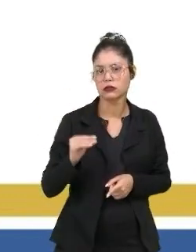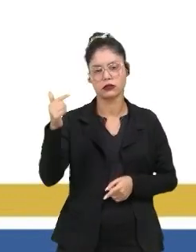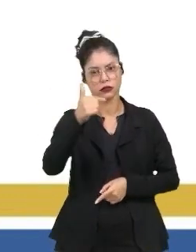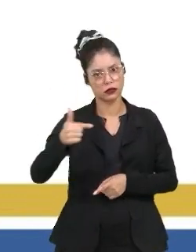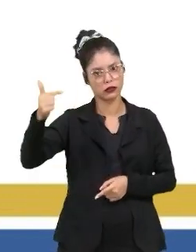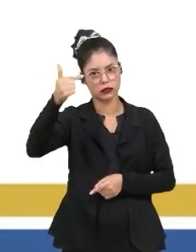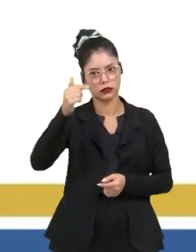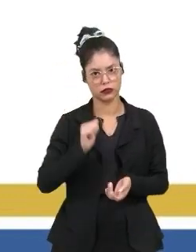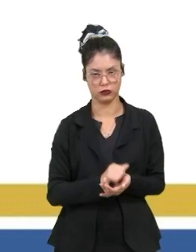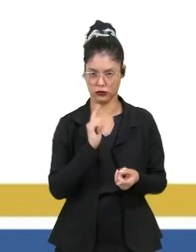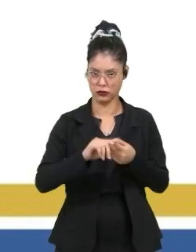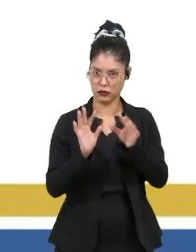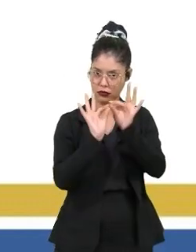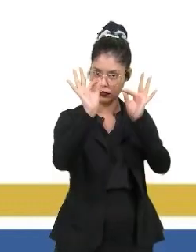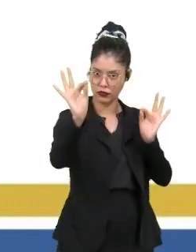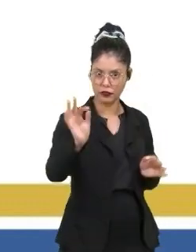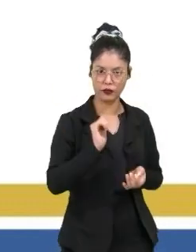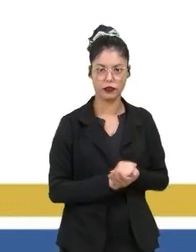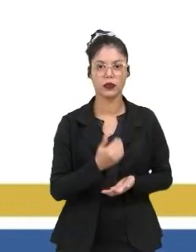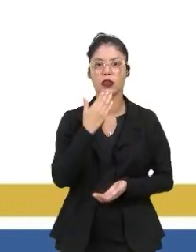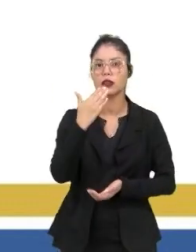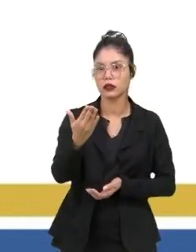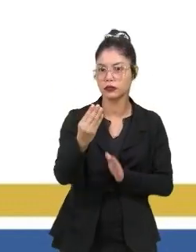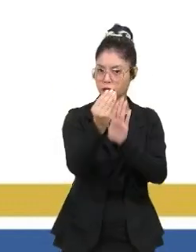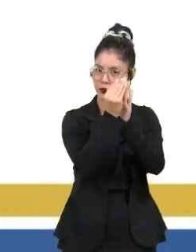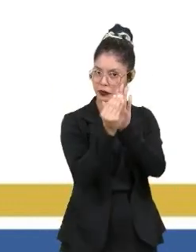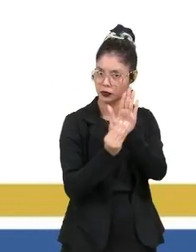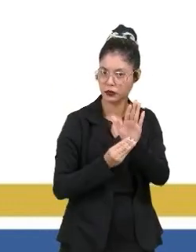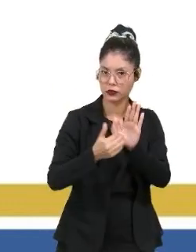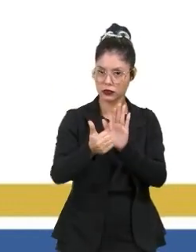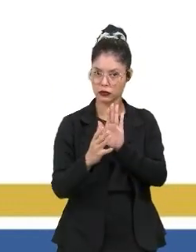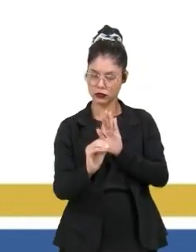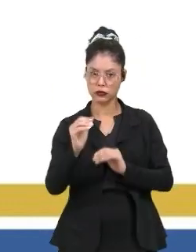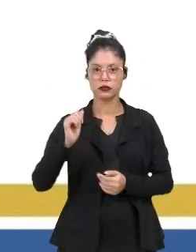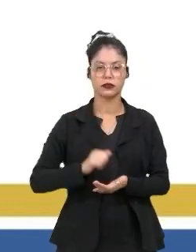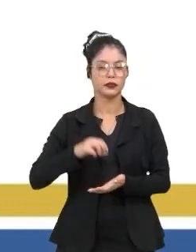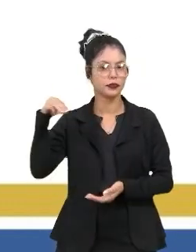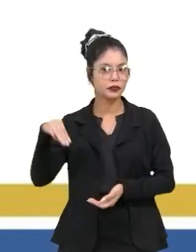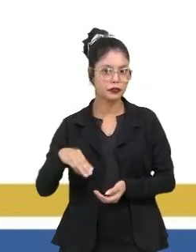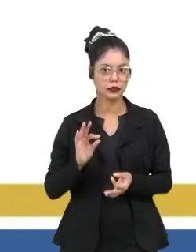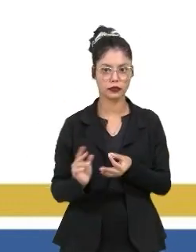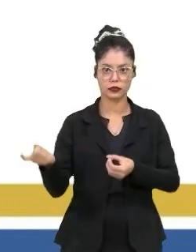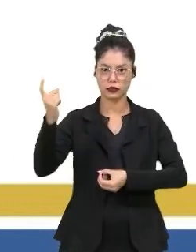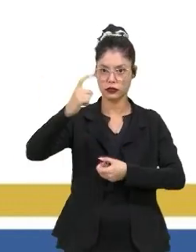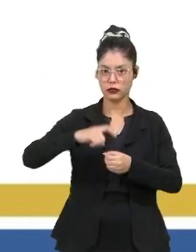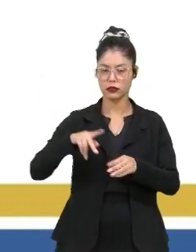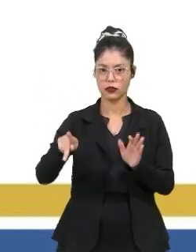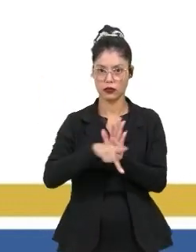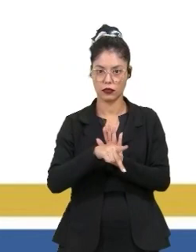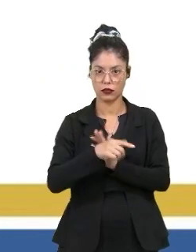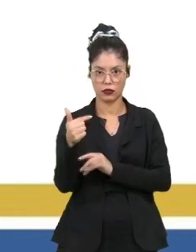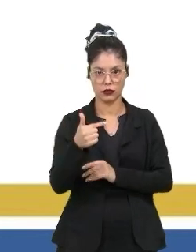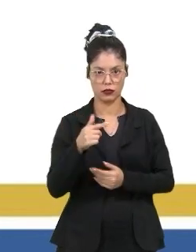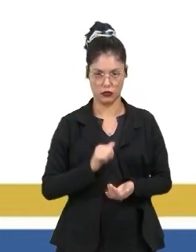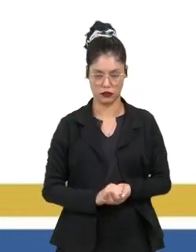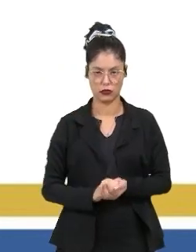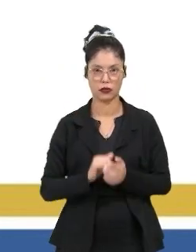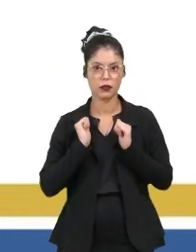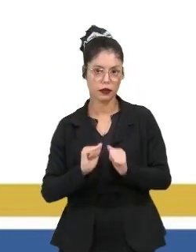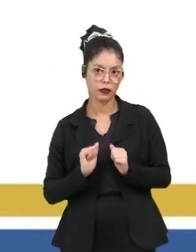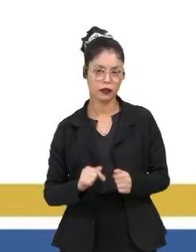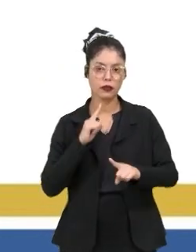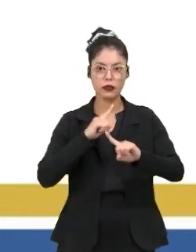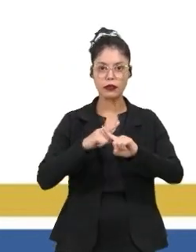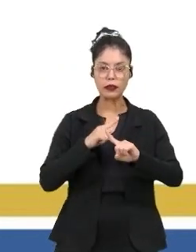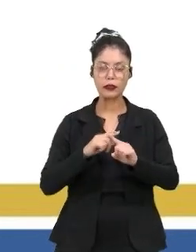quadrado? Por causa da distância que está sendo dada em 10 metros e tem que ser elevado ao quadrado. Nesse caso, eu posso multiplicar